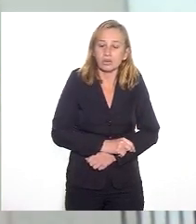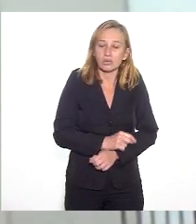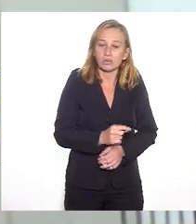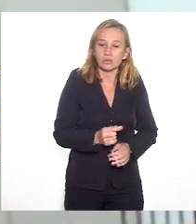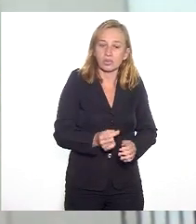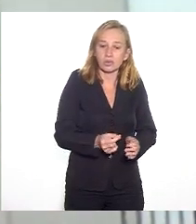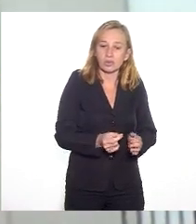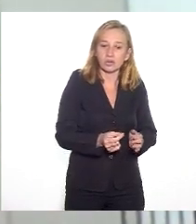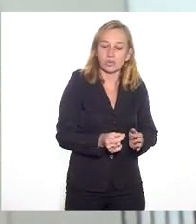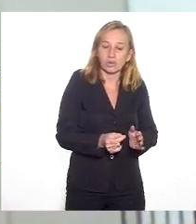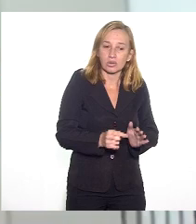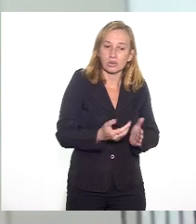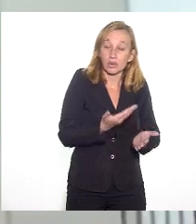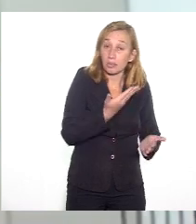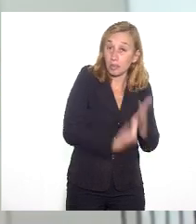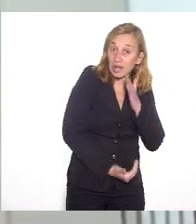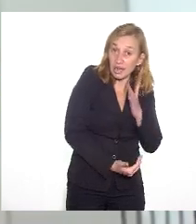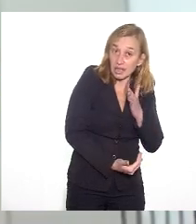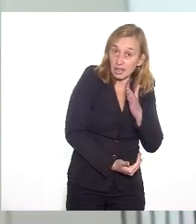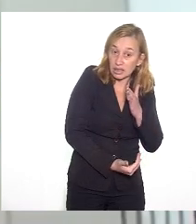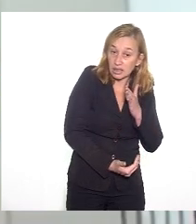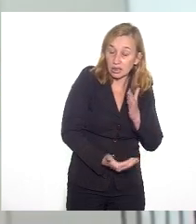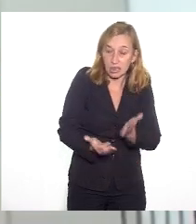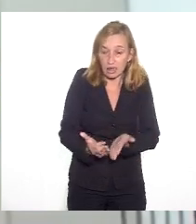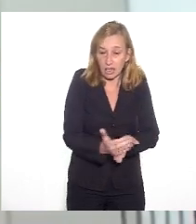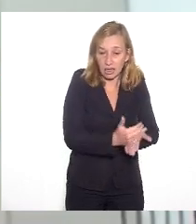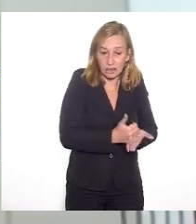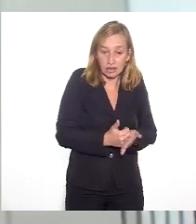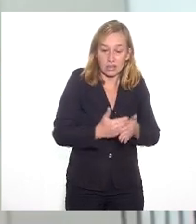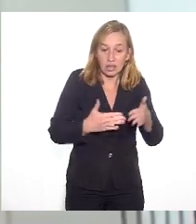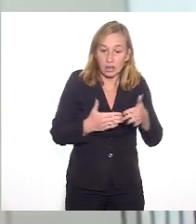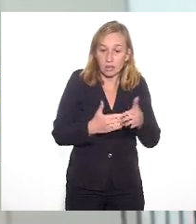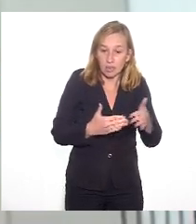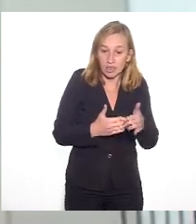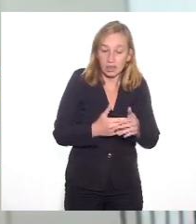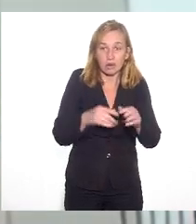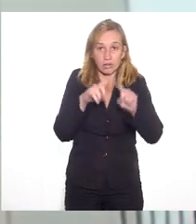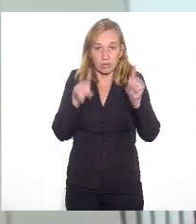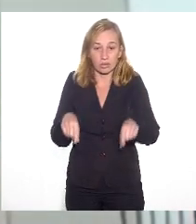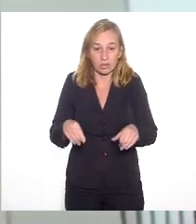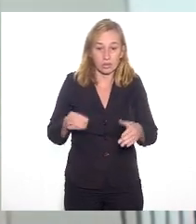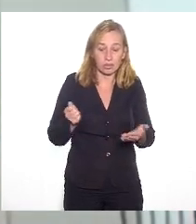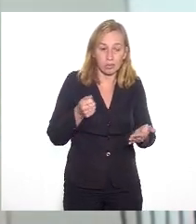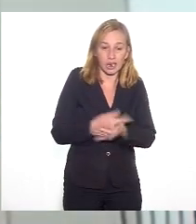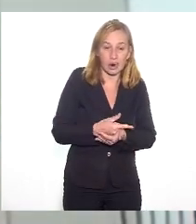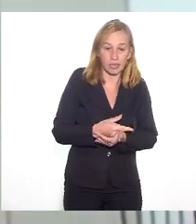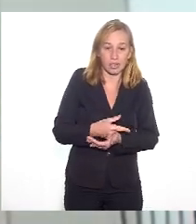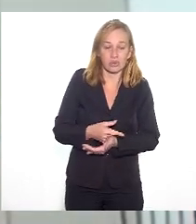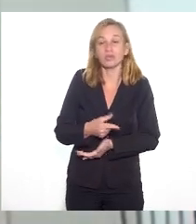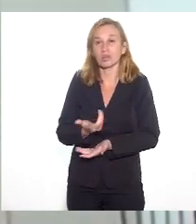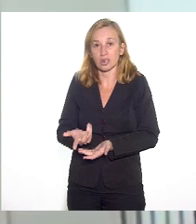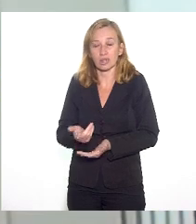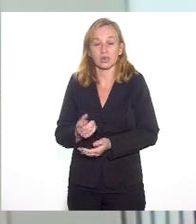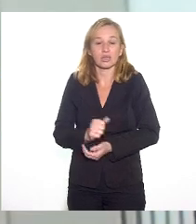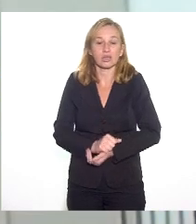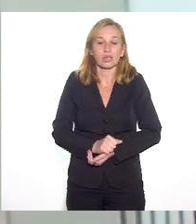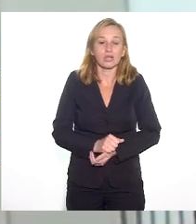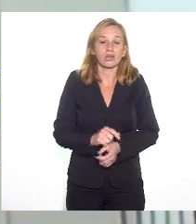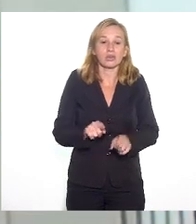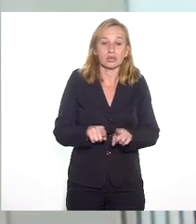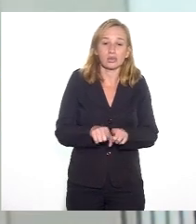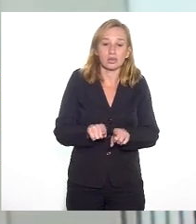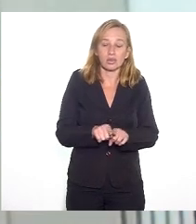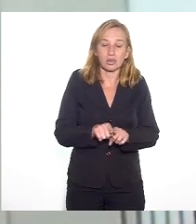queda na arrecadação, isso chegou a impactar o pagamento do salário dos servidores. O Estado do Rio de Janeiro aderiu ao regime de recuperação